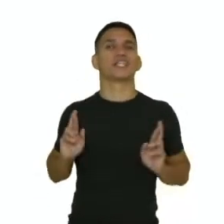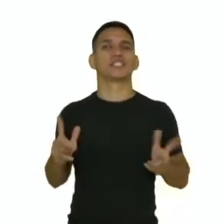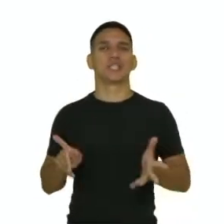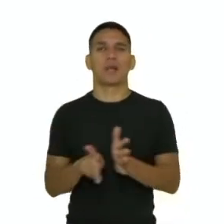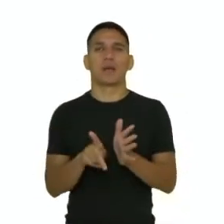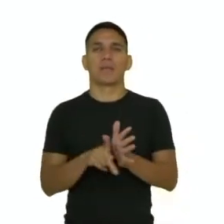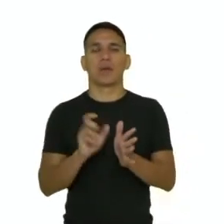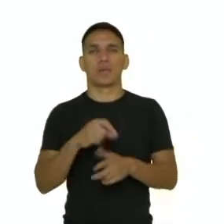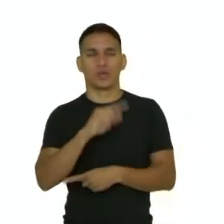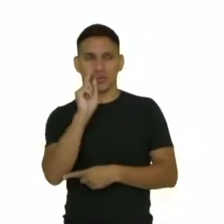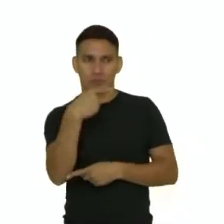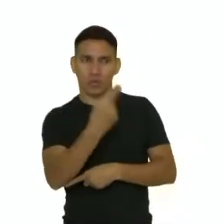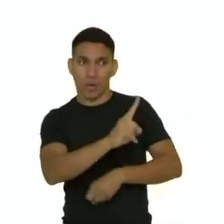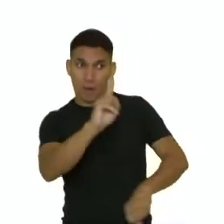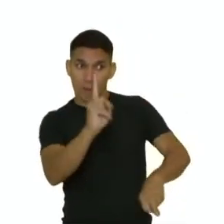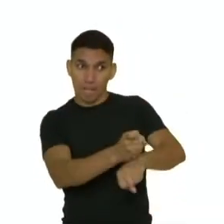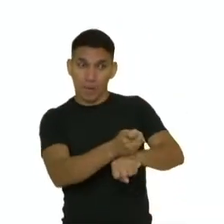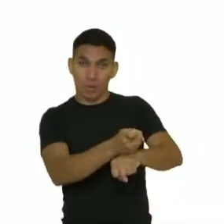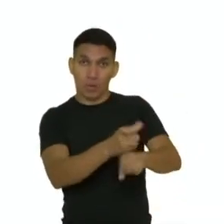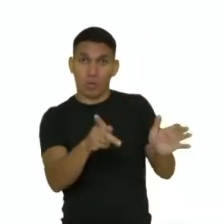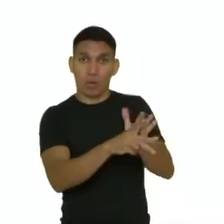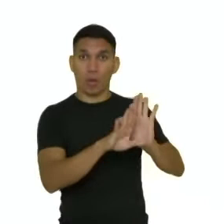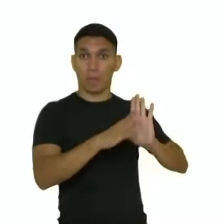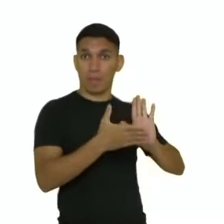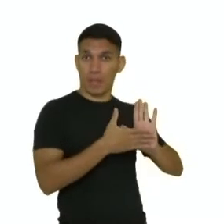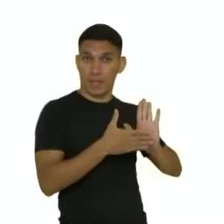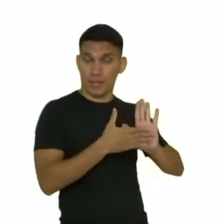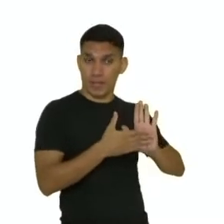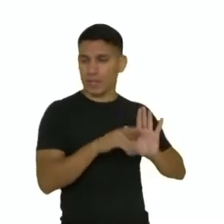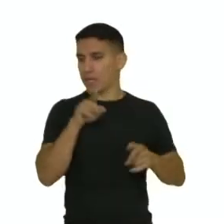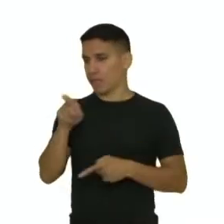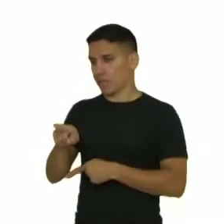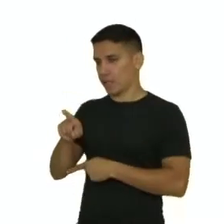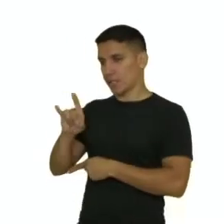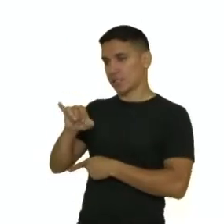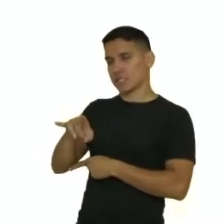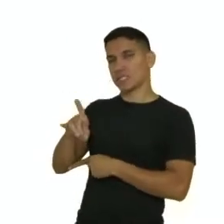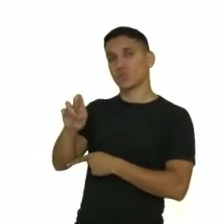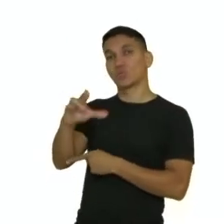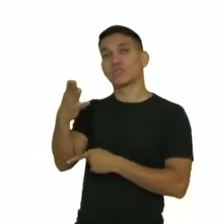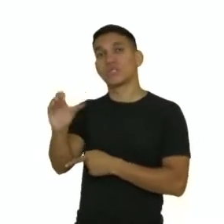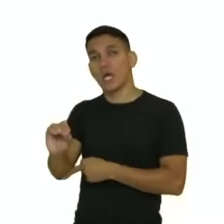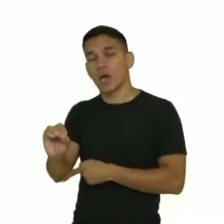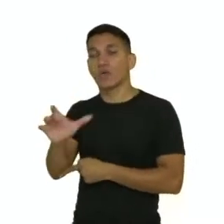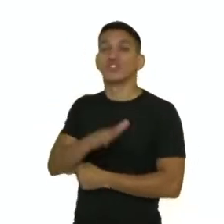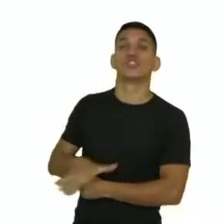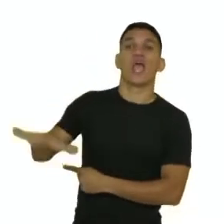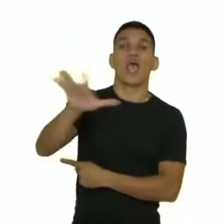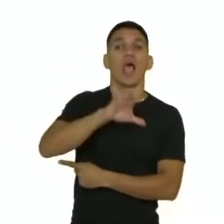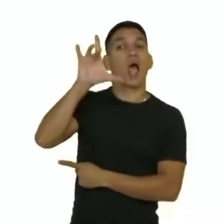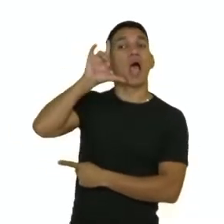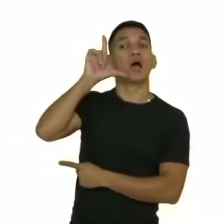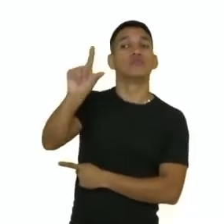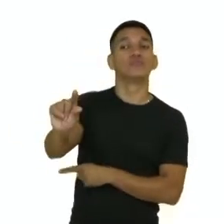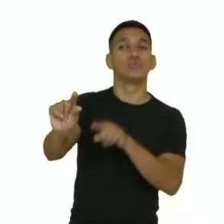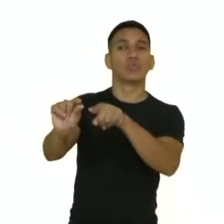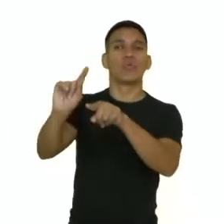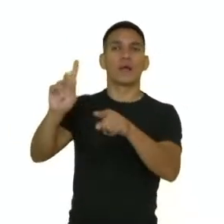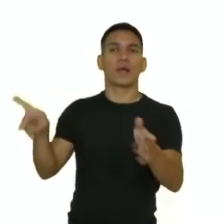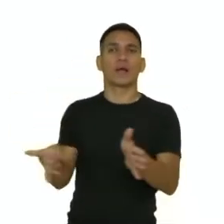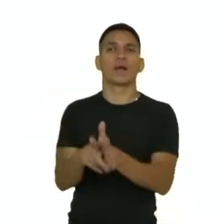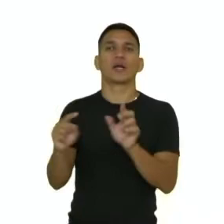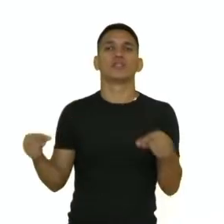na dedução a gente tira a conclusão das premissas, na indução eu tiro uma conclusão geral, né? E ele é